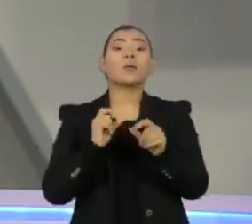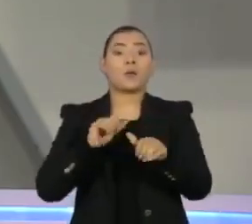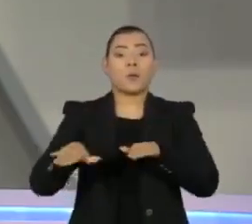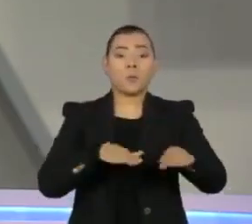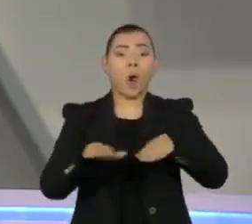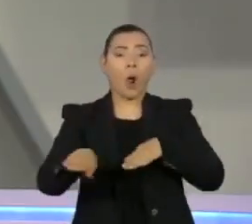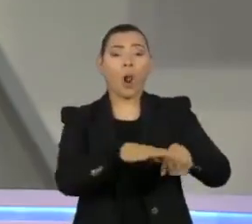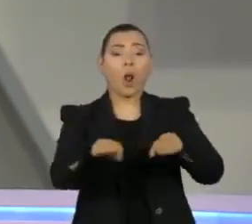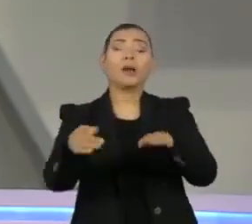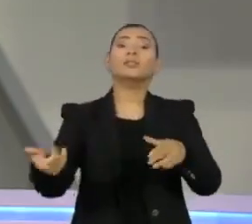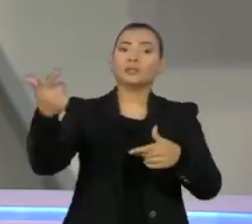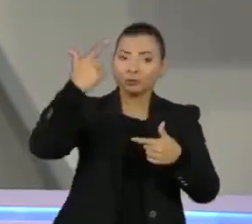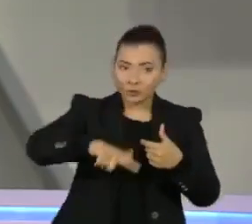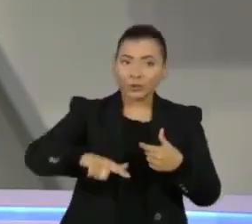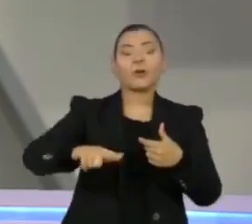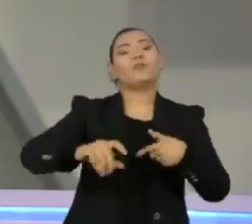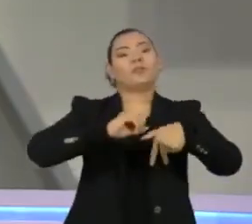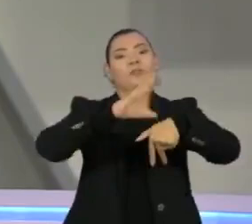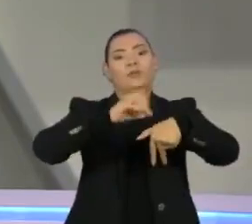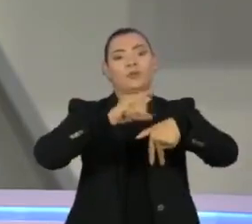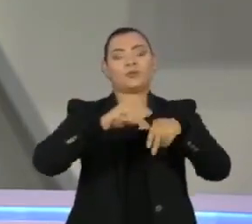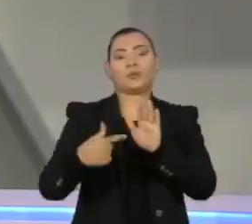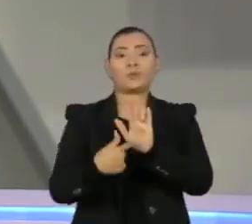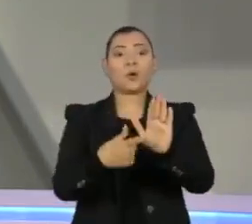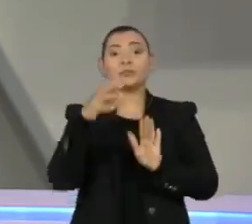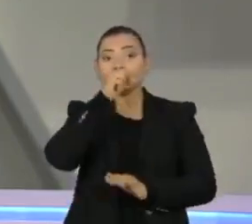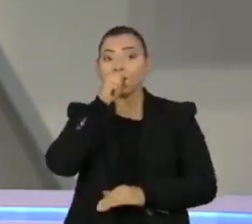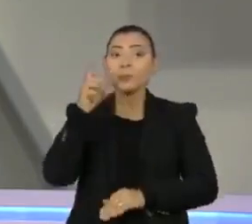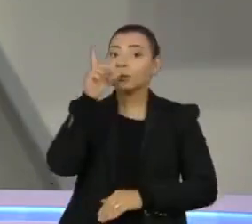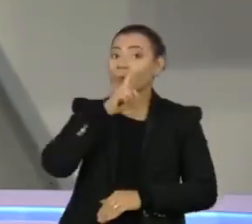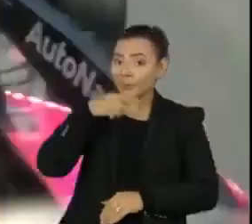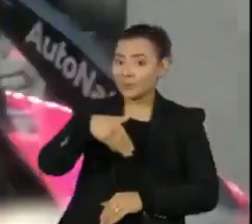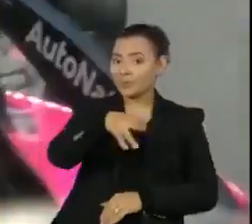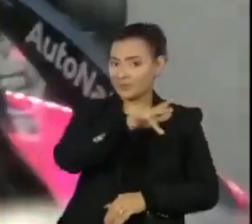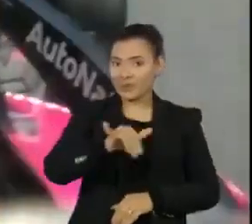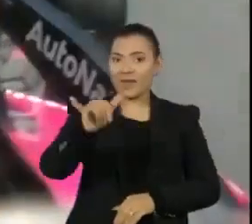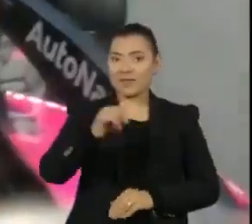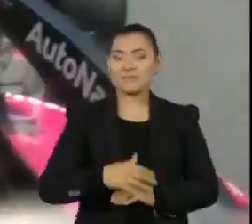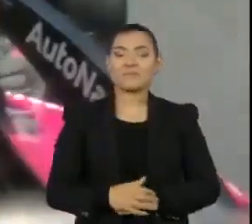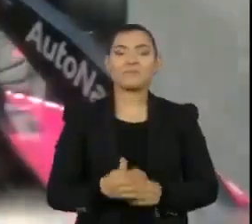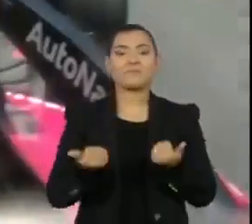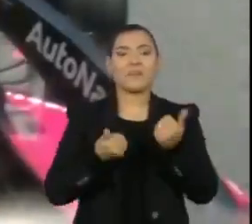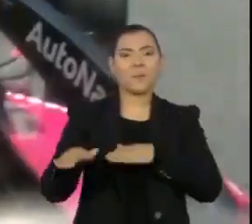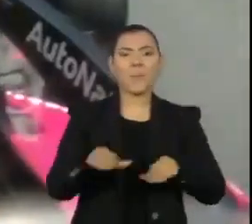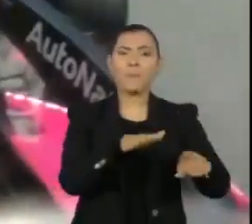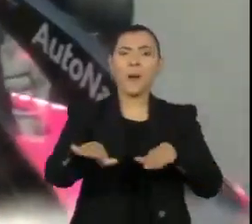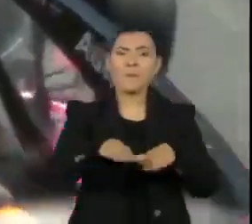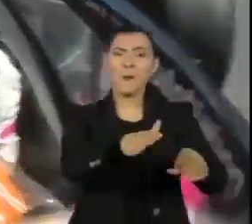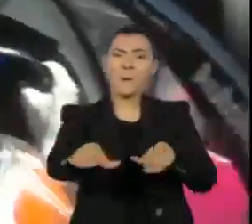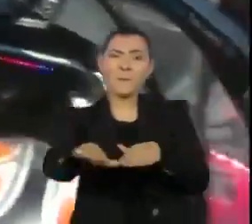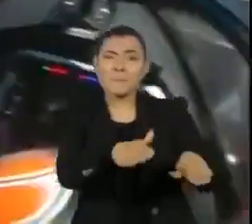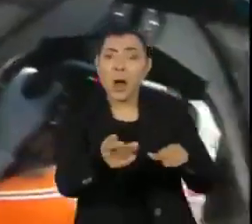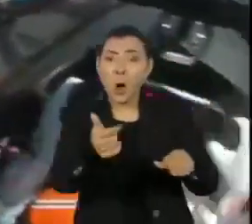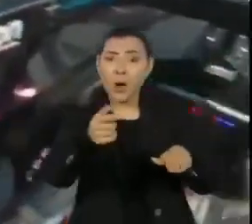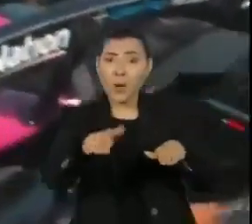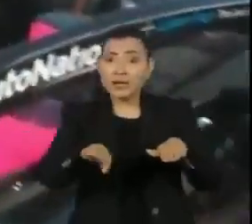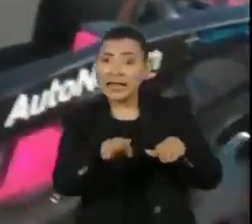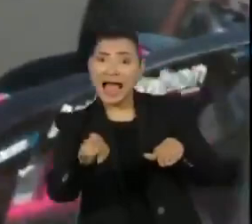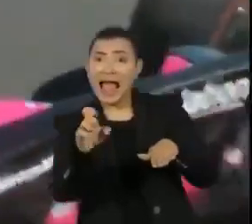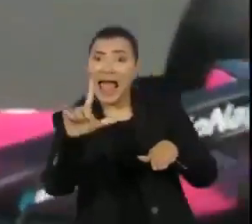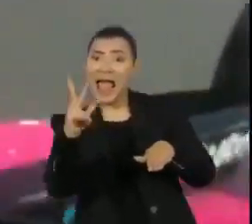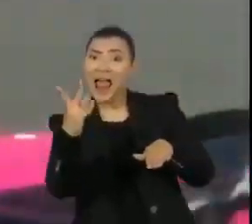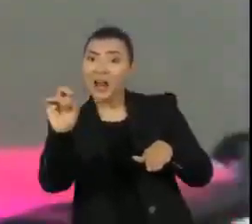Indy volta à TV Cultura com dobradinha ao vivo no sábado e no domingo. Duas voltas para o final, embutiu Hélio, quem